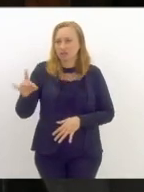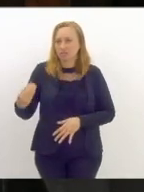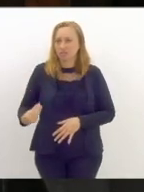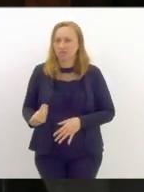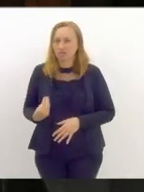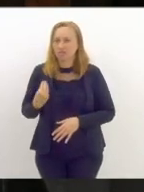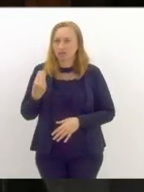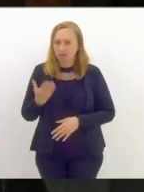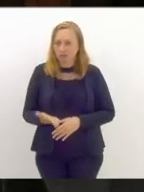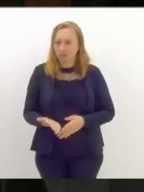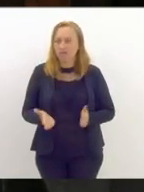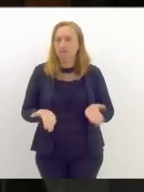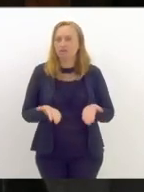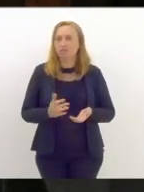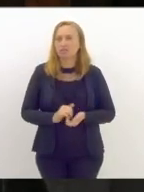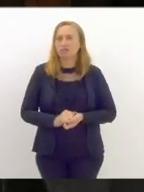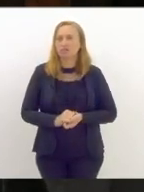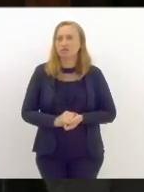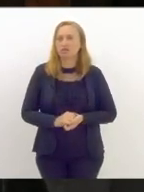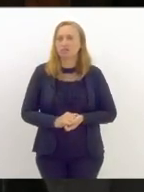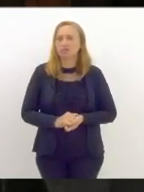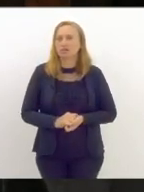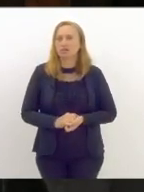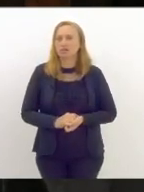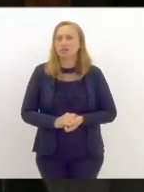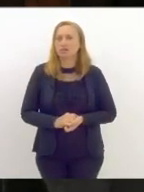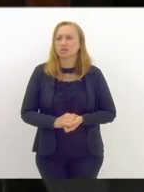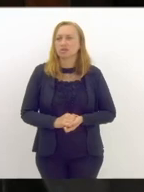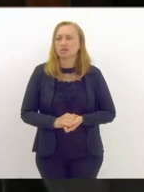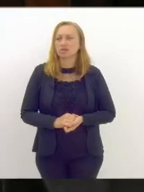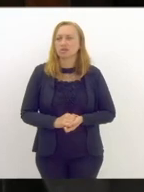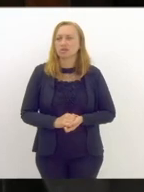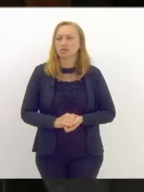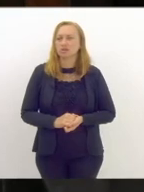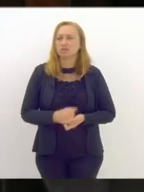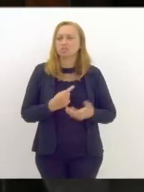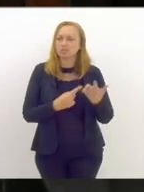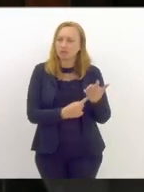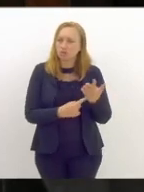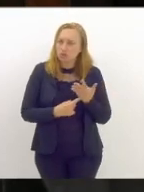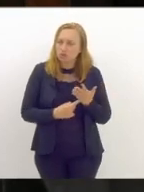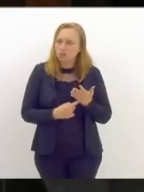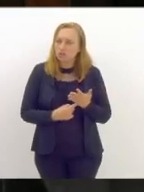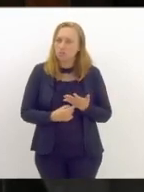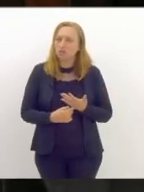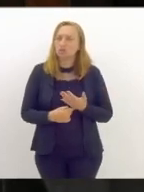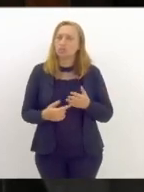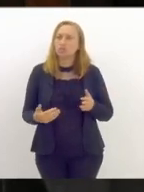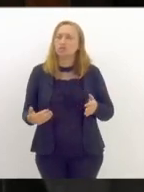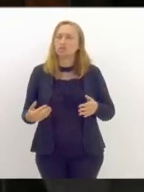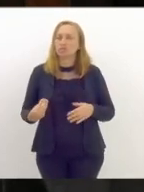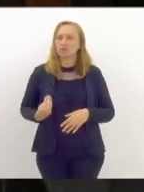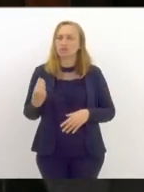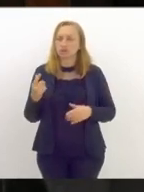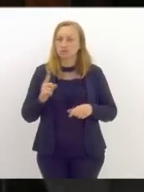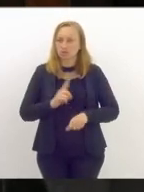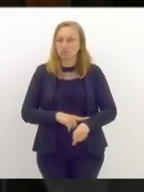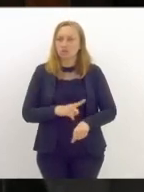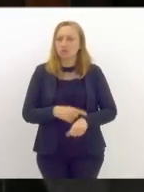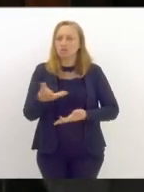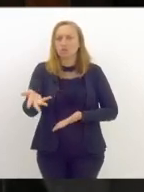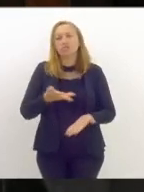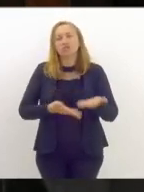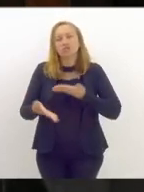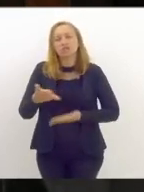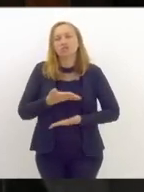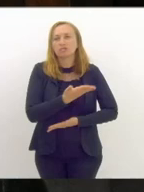presente. Cada um, sem exceção, aqui presente, contribuiu para o que eu tivesse aqui nesse momento. Poder compartilhar com